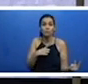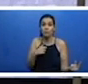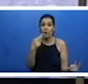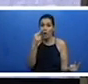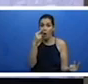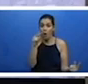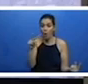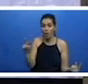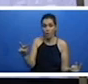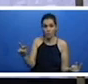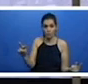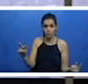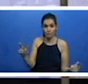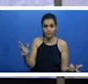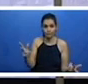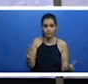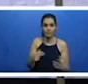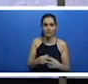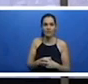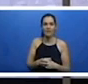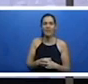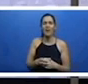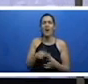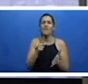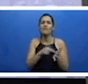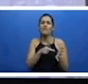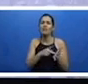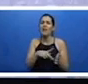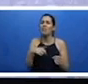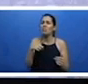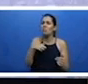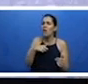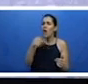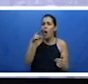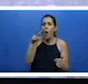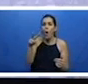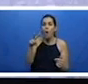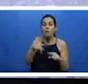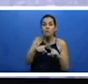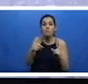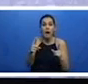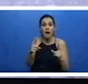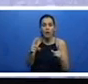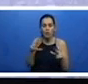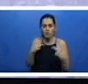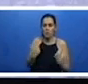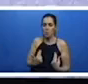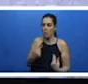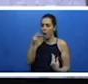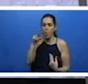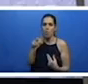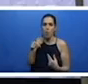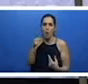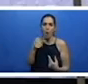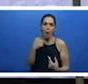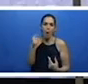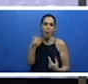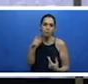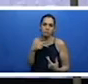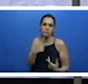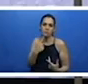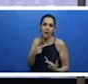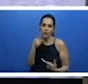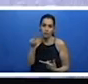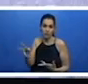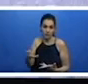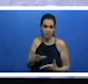isso que é cobra cega. Na verdade, eles têm olhos, mas eles têm uma placa óssea sobre os olhos que acaba cobrindo. Ou